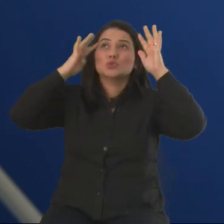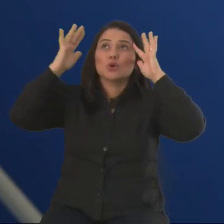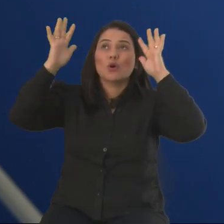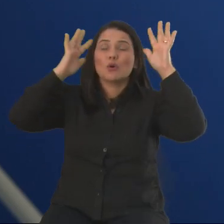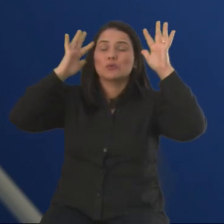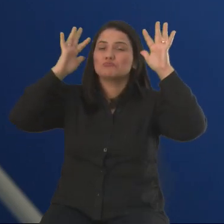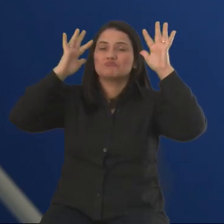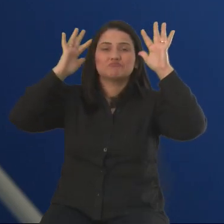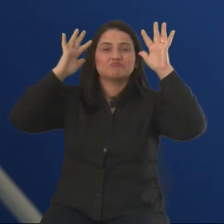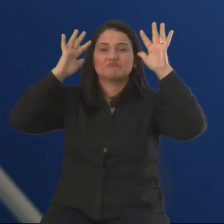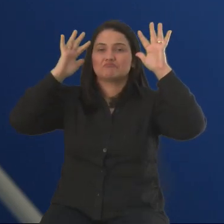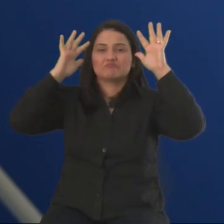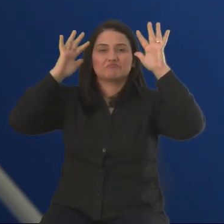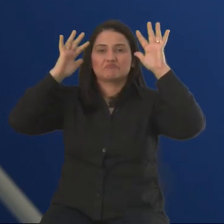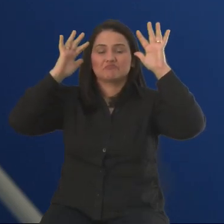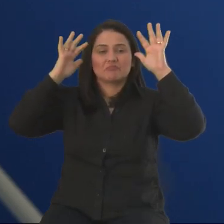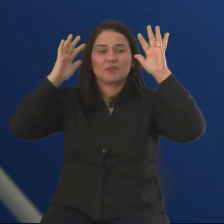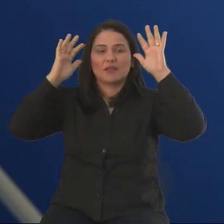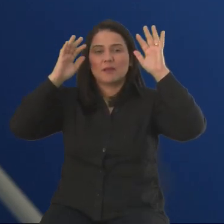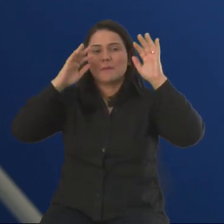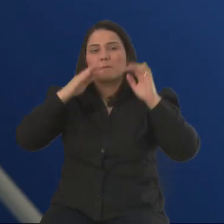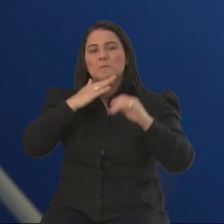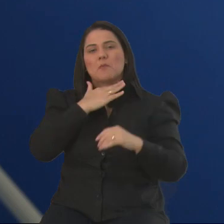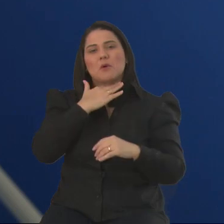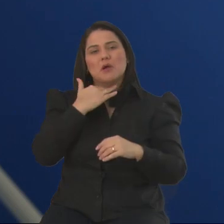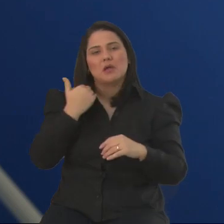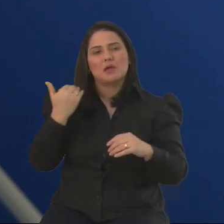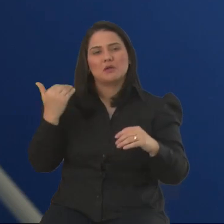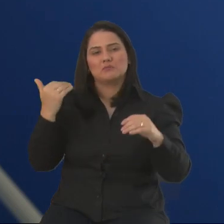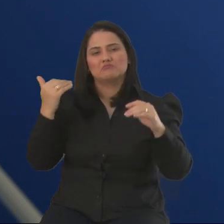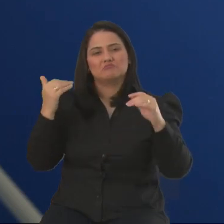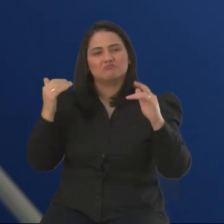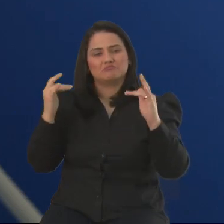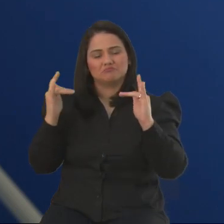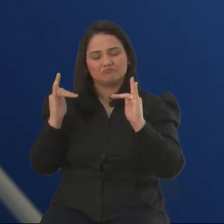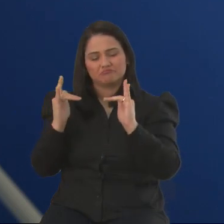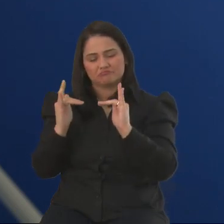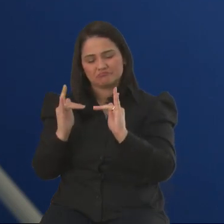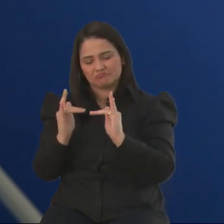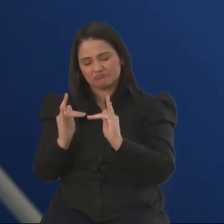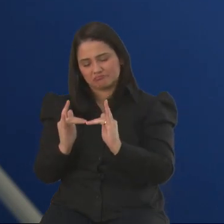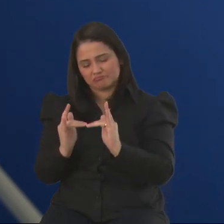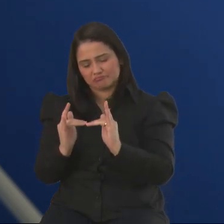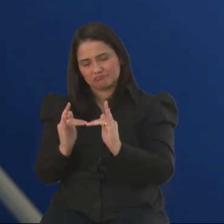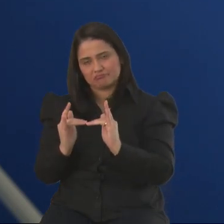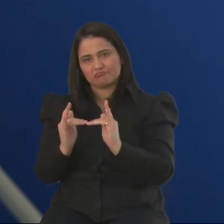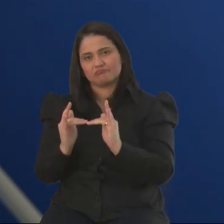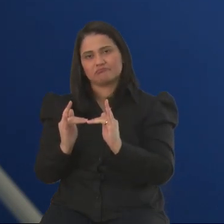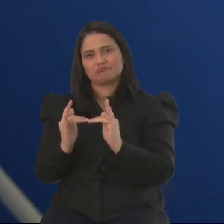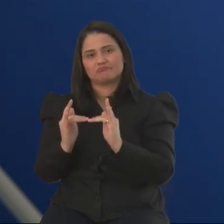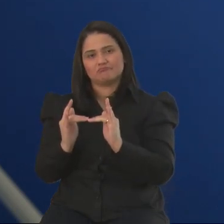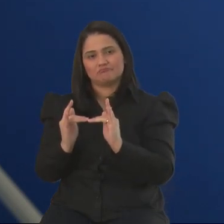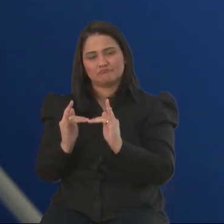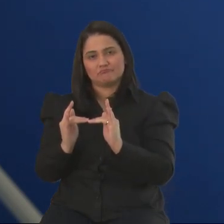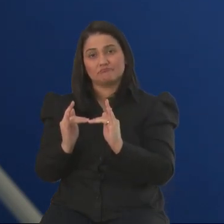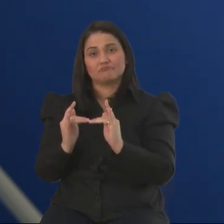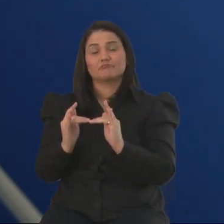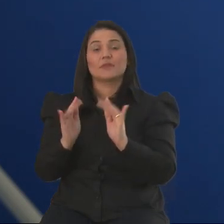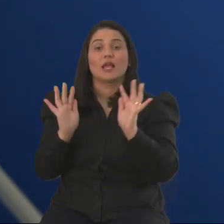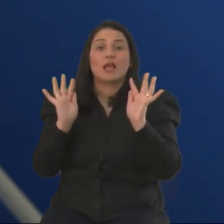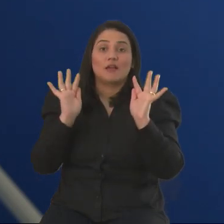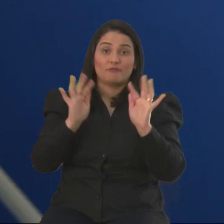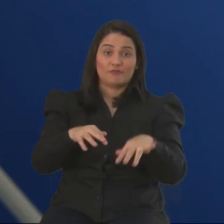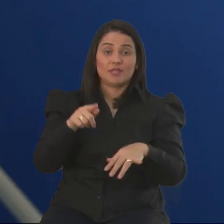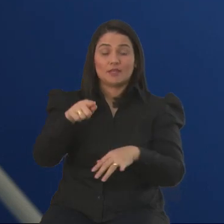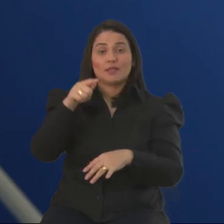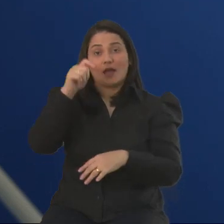mortalha e cobriu tudo o que foi, era e poderia ter sido. E para finalizar, também do